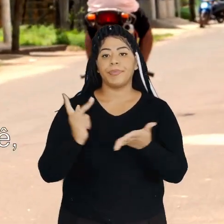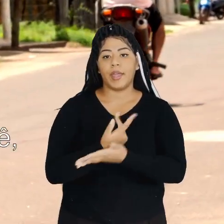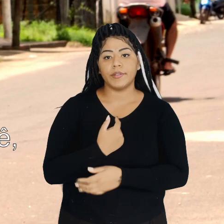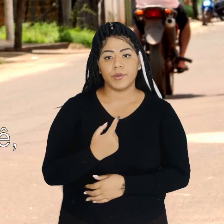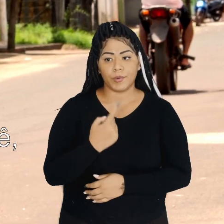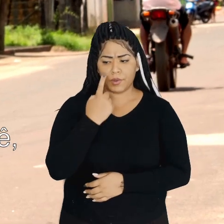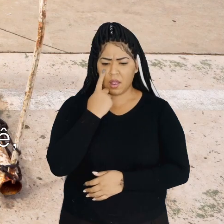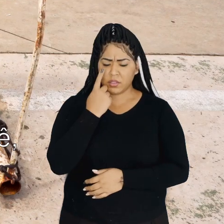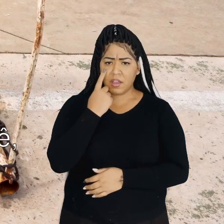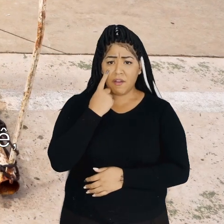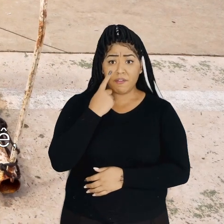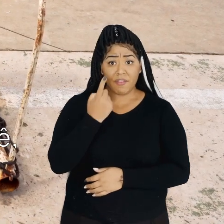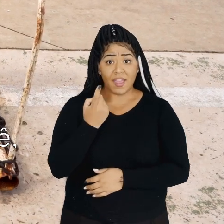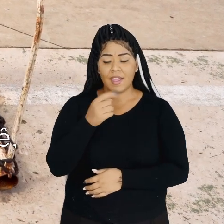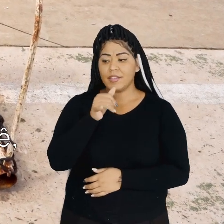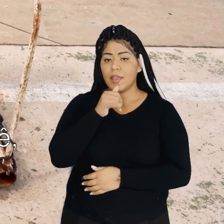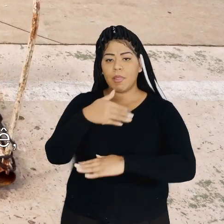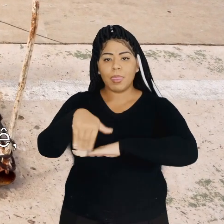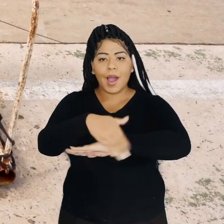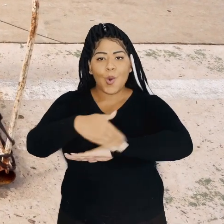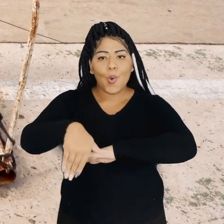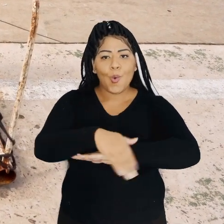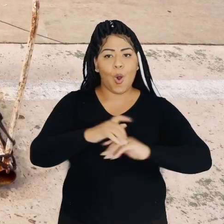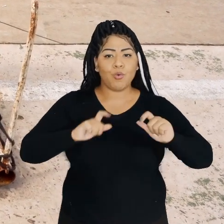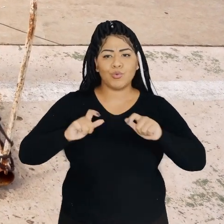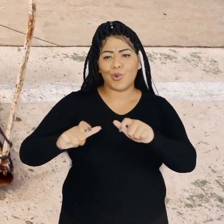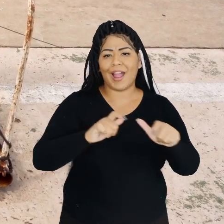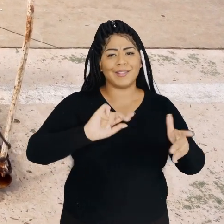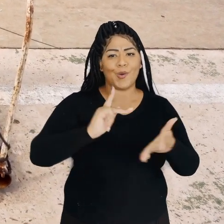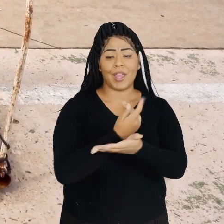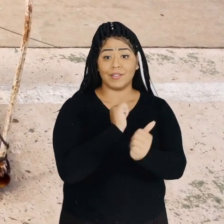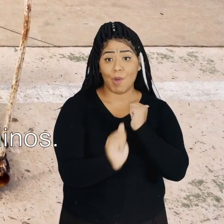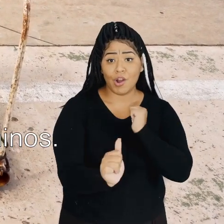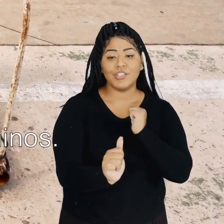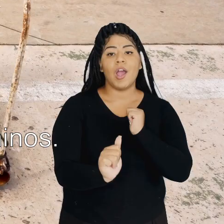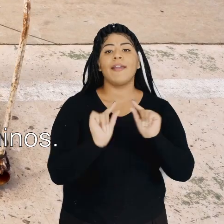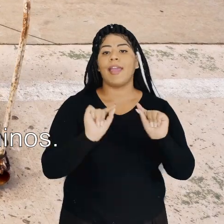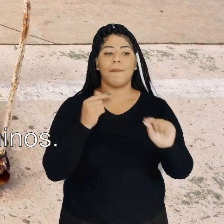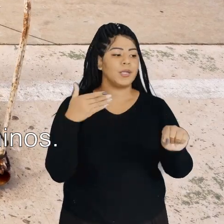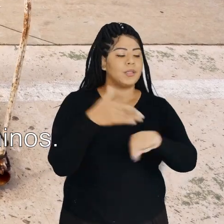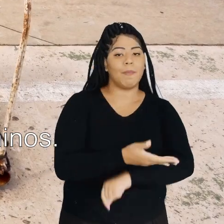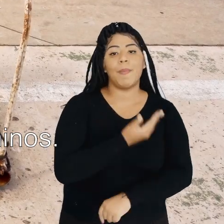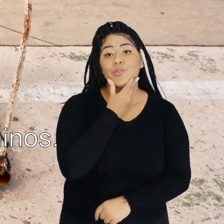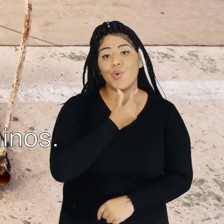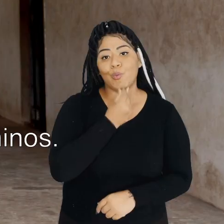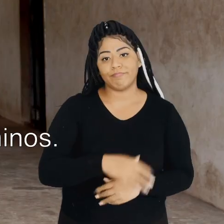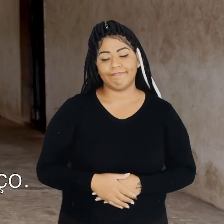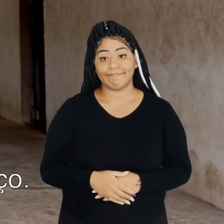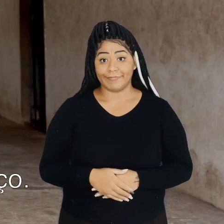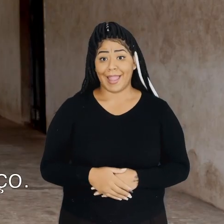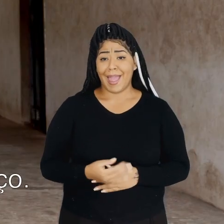Geralmente, né, quando a gente vê, pode ser tanto nas ruas como em jogos profissionais, geralmente o número maior é de